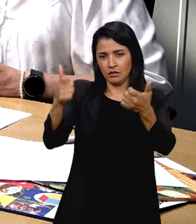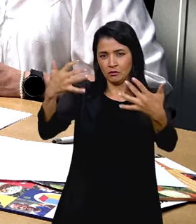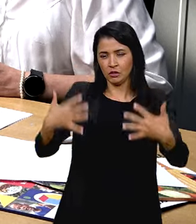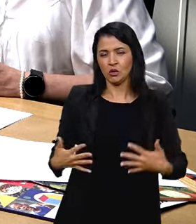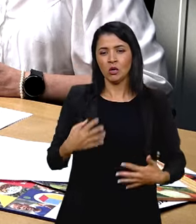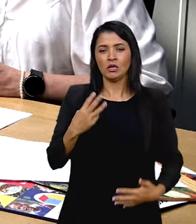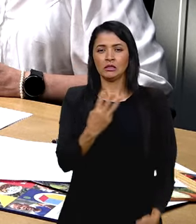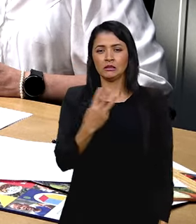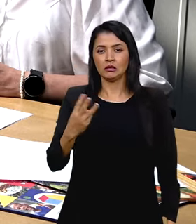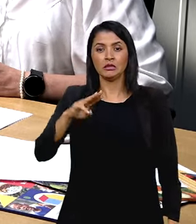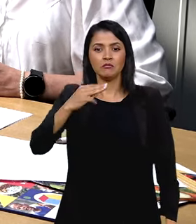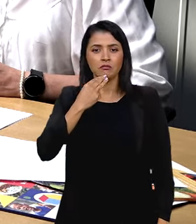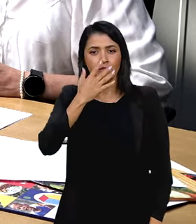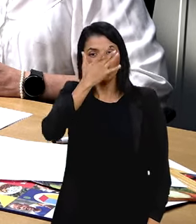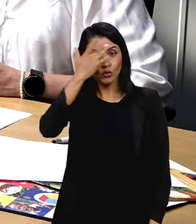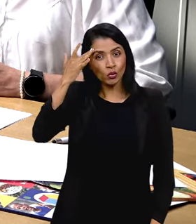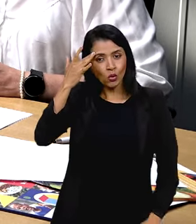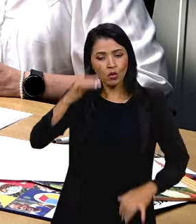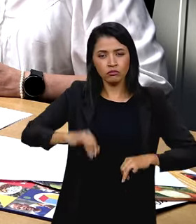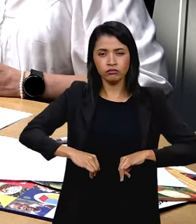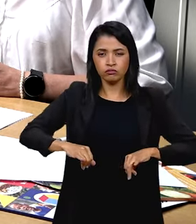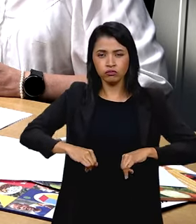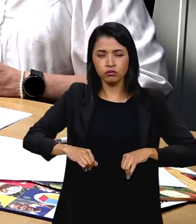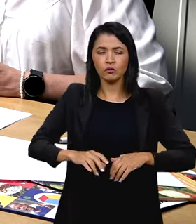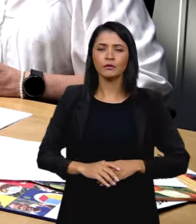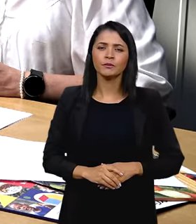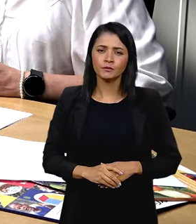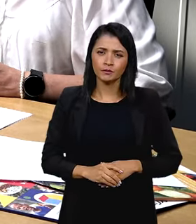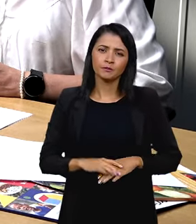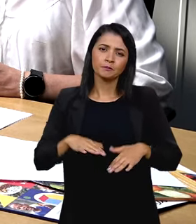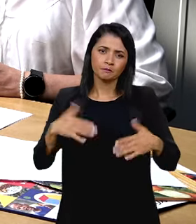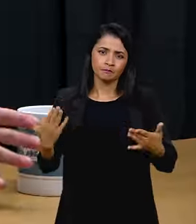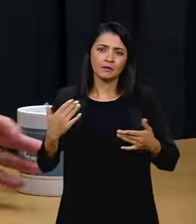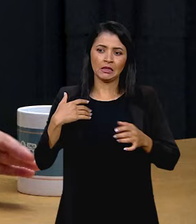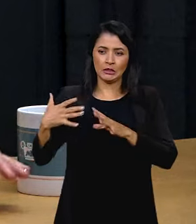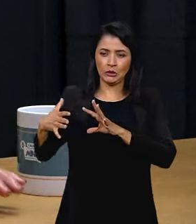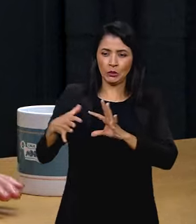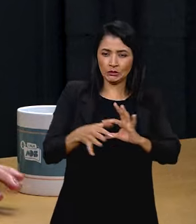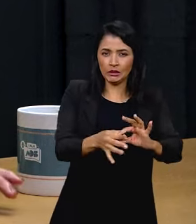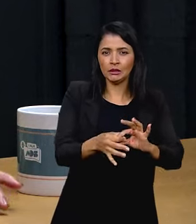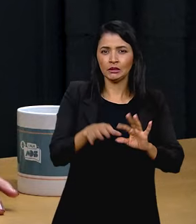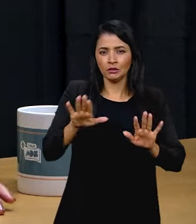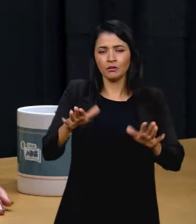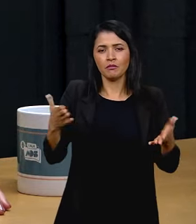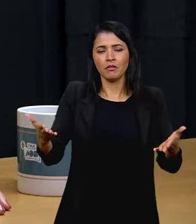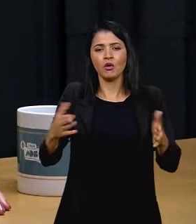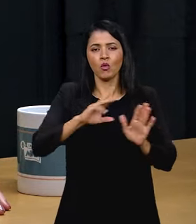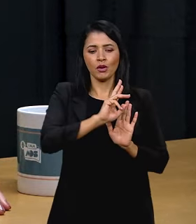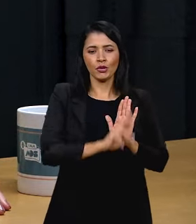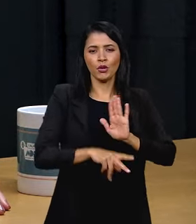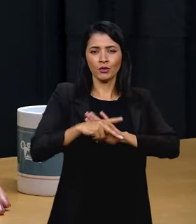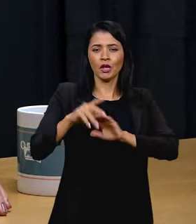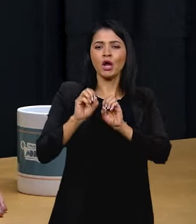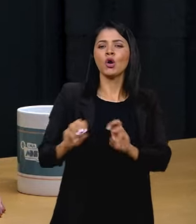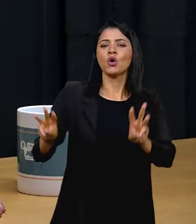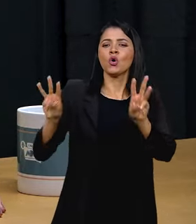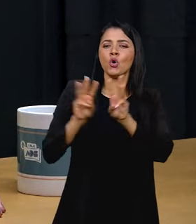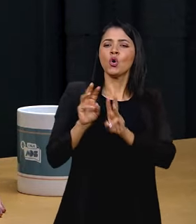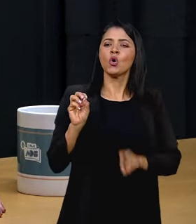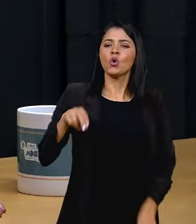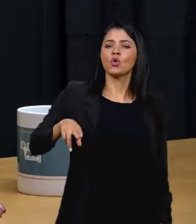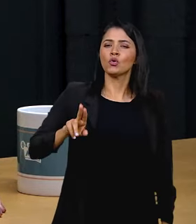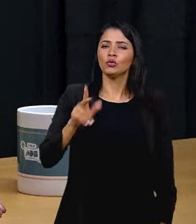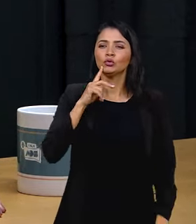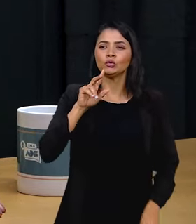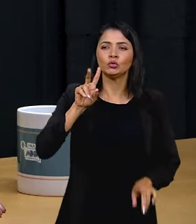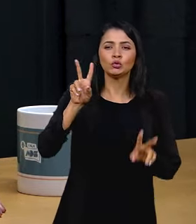mesmo mencionou 33 milhões de pessoas ah apar desse cenário o relatório das Nações Unidas sobre o estado de